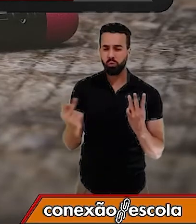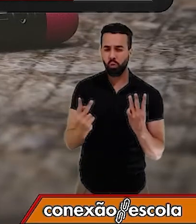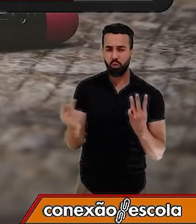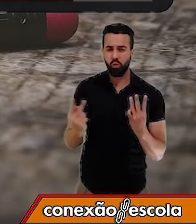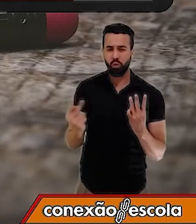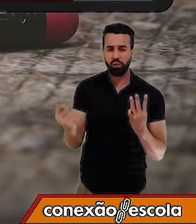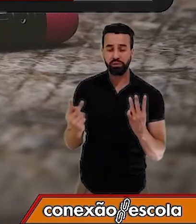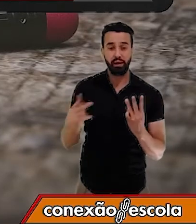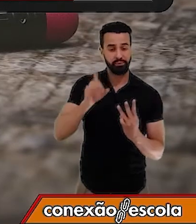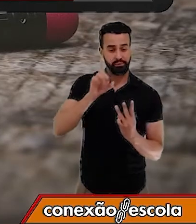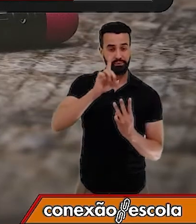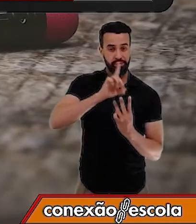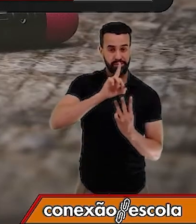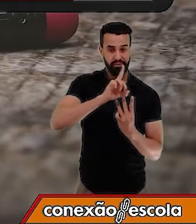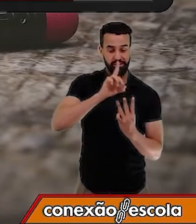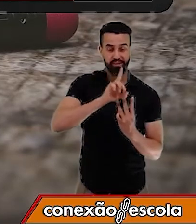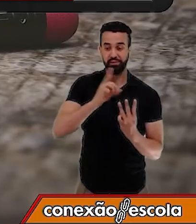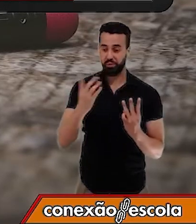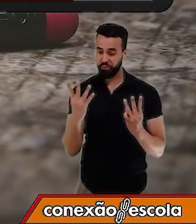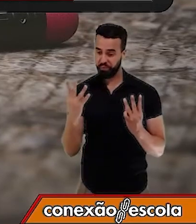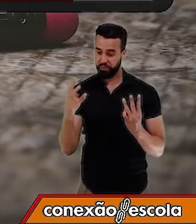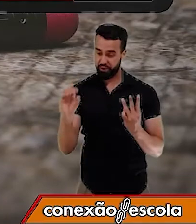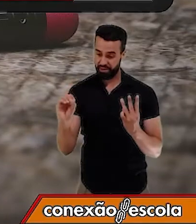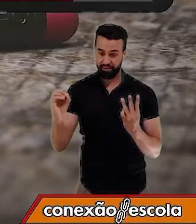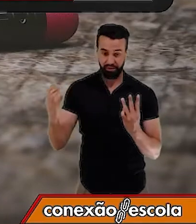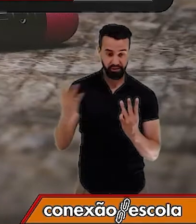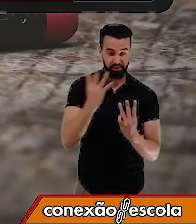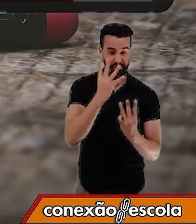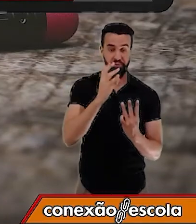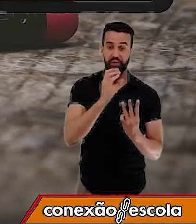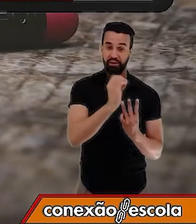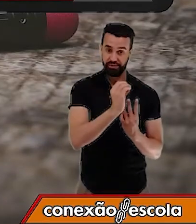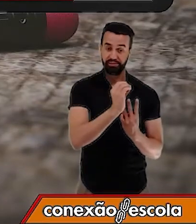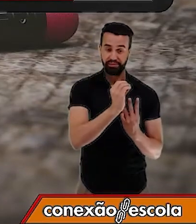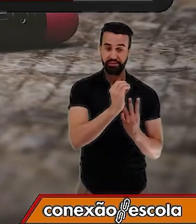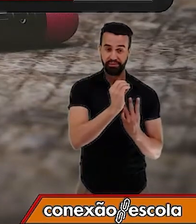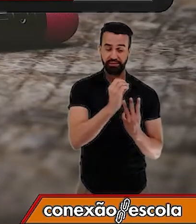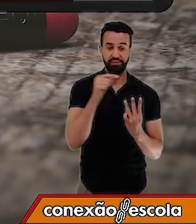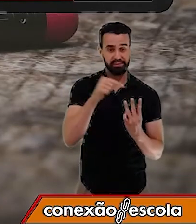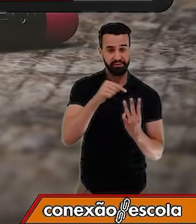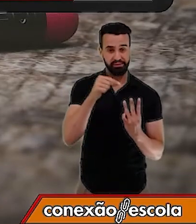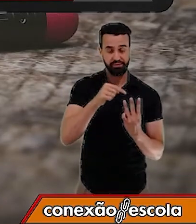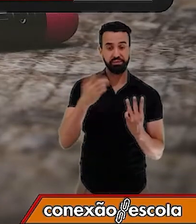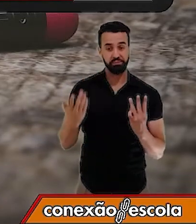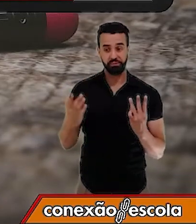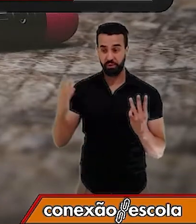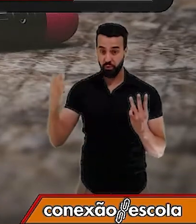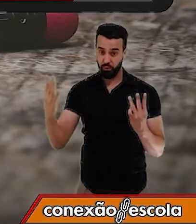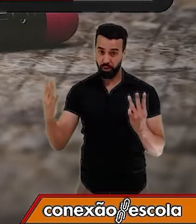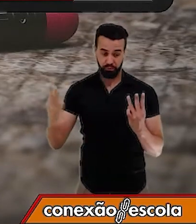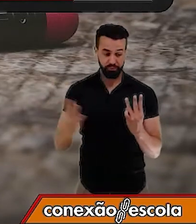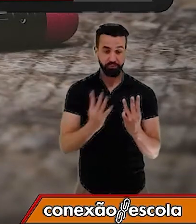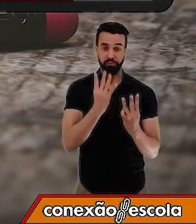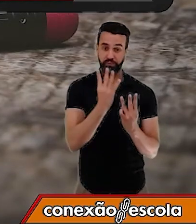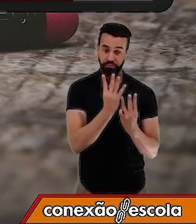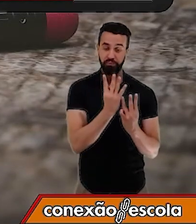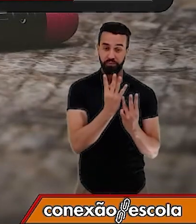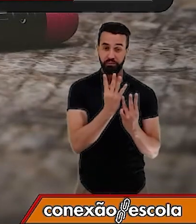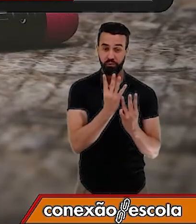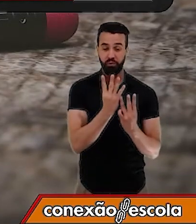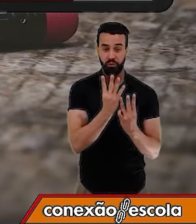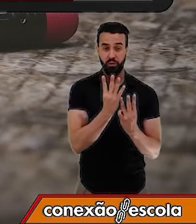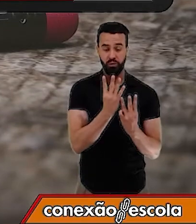algarismos? A ordem das dezenas. Então, vou colocar esse 4 lá na ordem das dezenas. E o 4 é uma